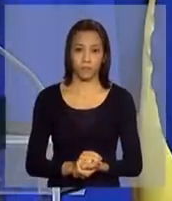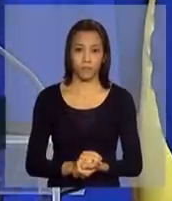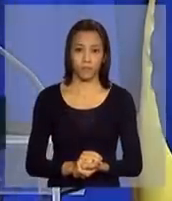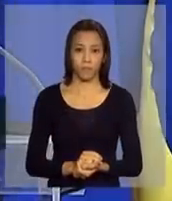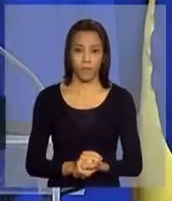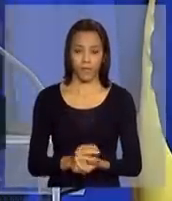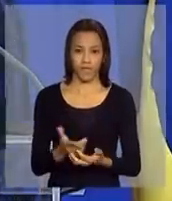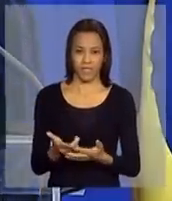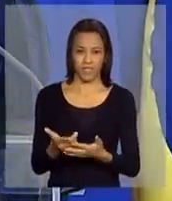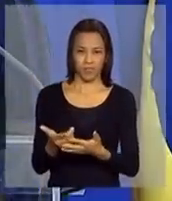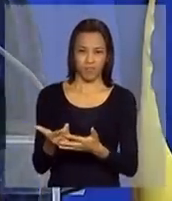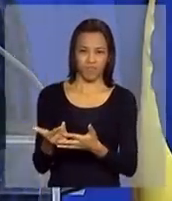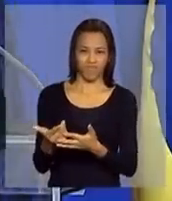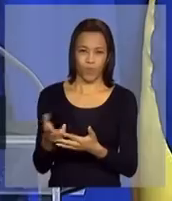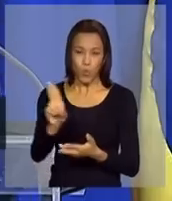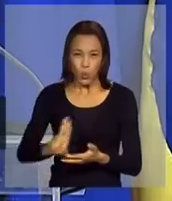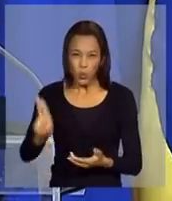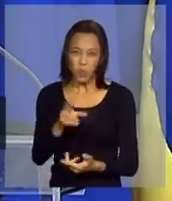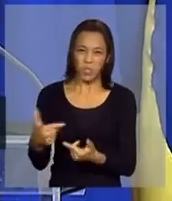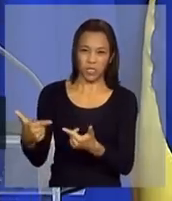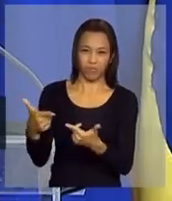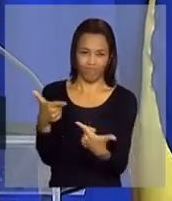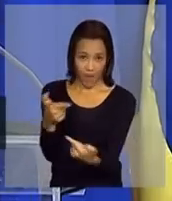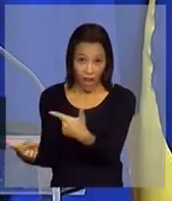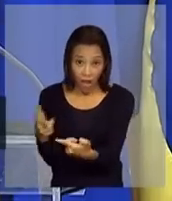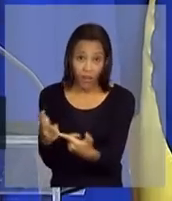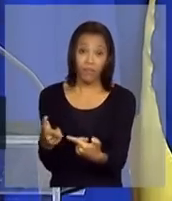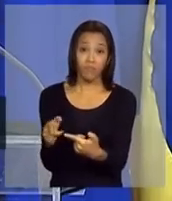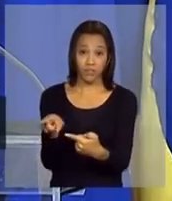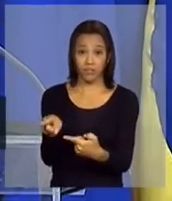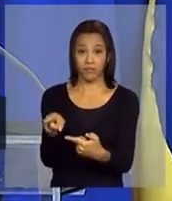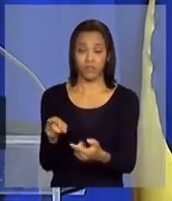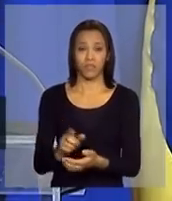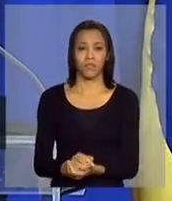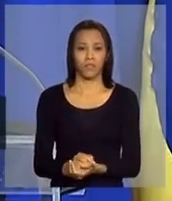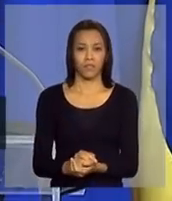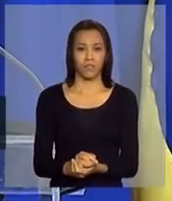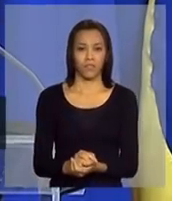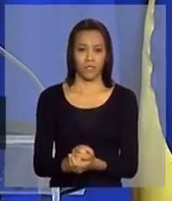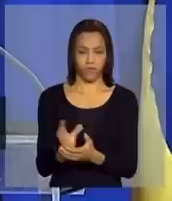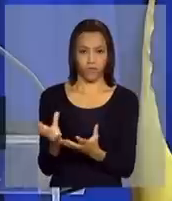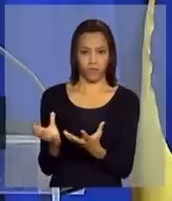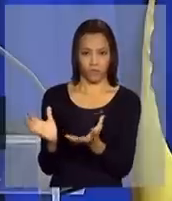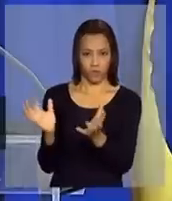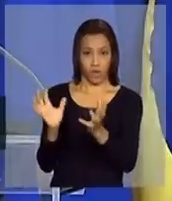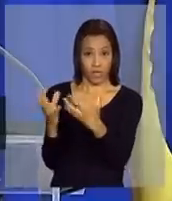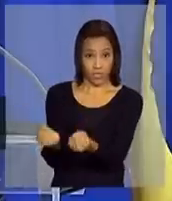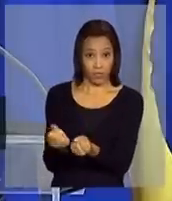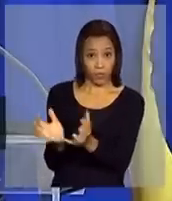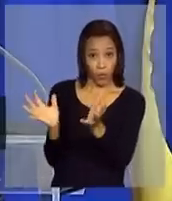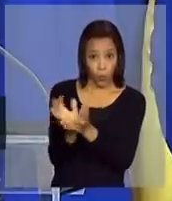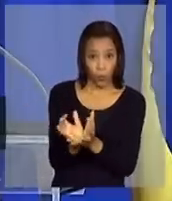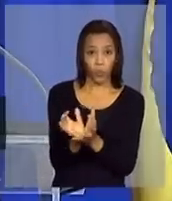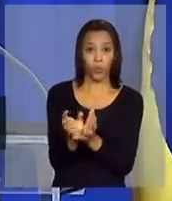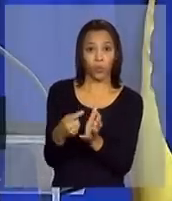meios armados que foram apropriados por segmentos e por